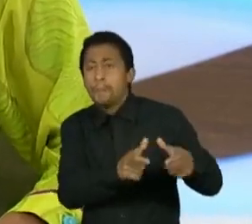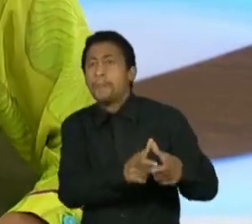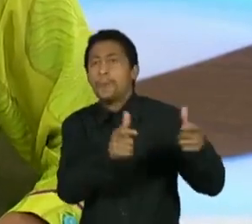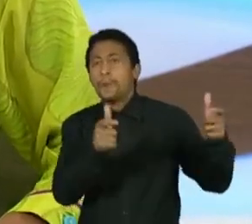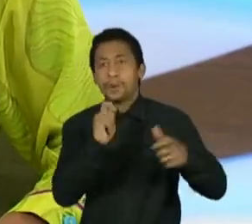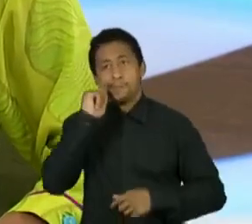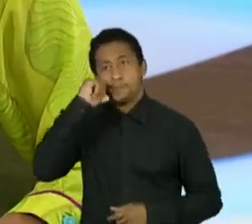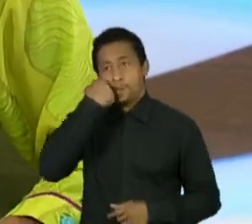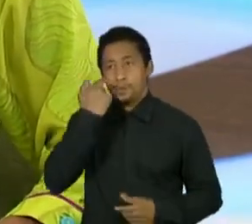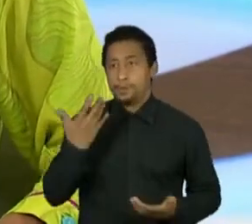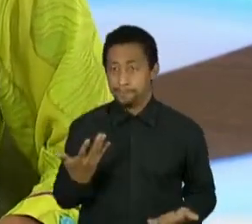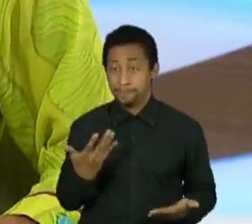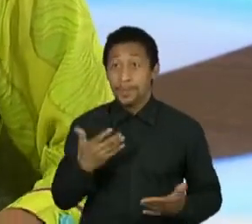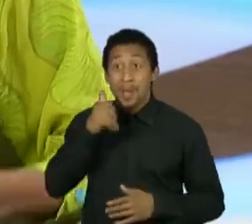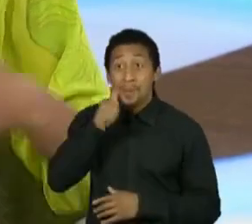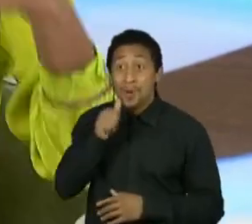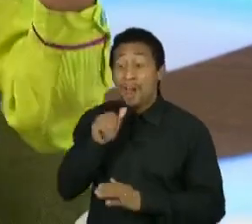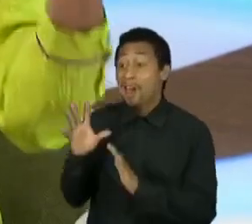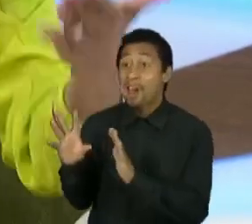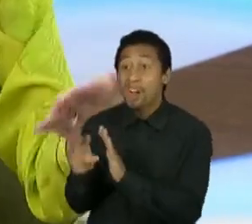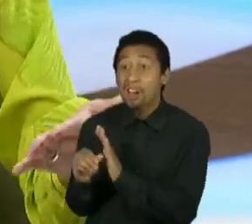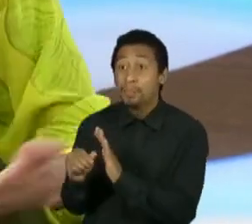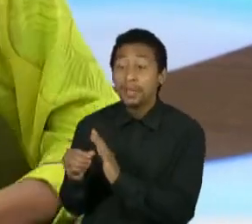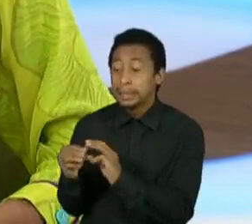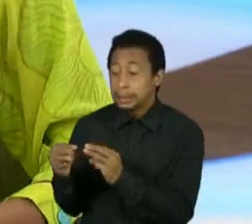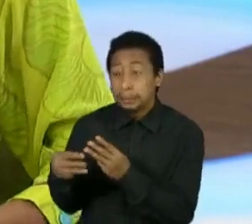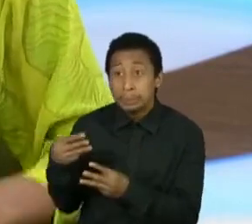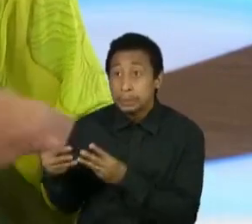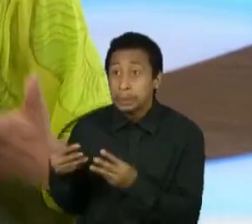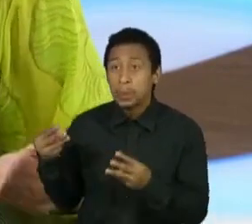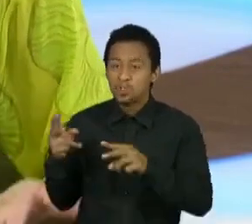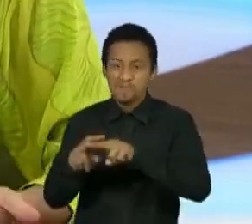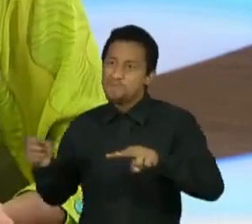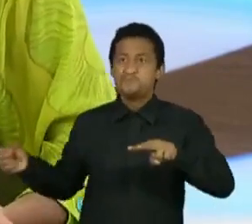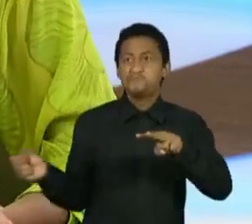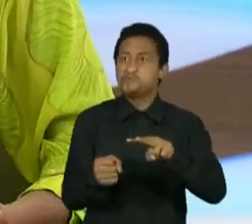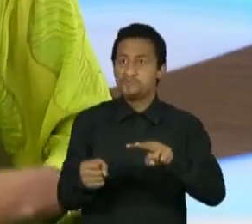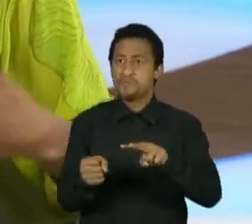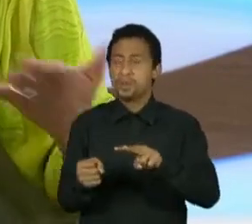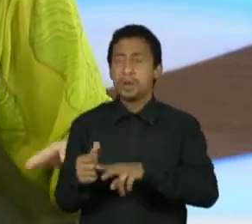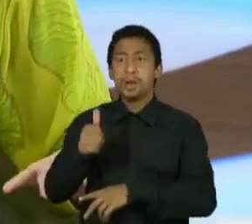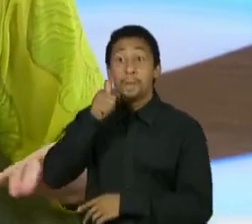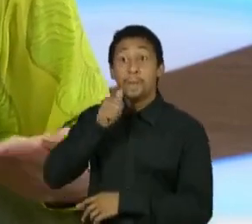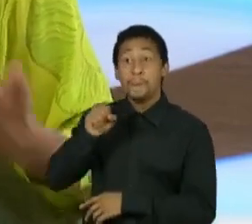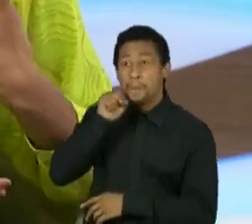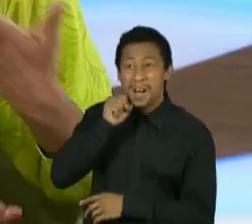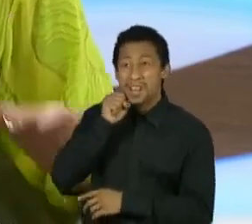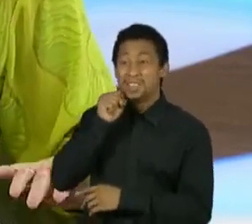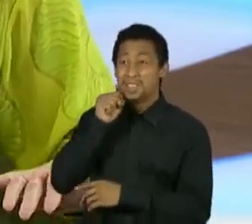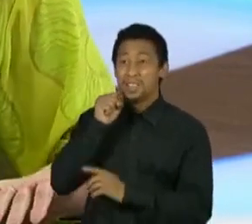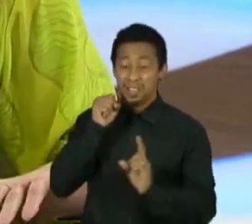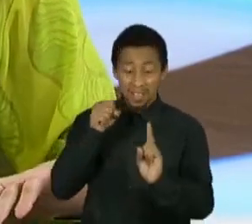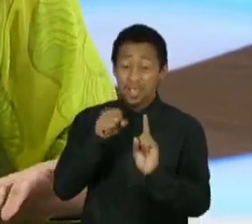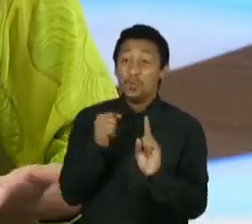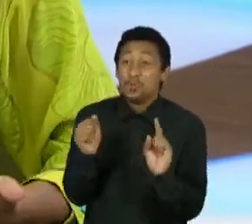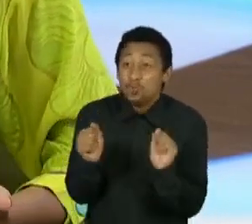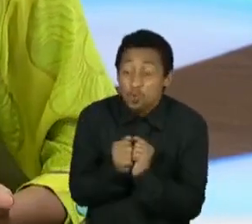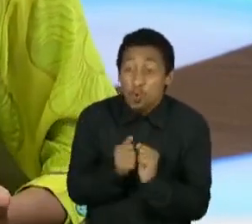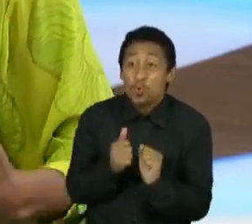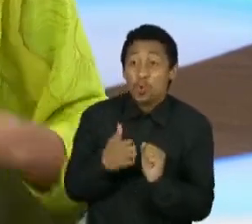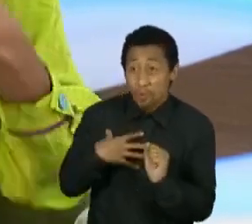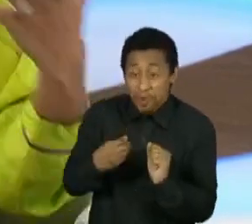miojo, quando a gente vê uma mãe, né, sendo agredida por policiais em uma câmera com uma criança no